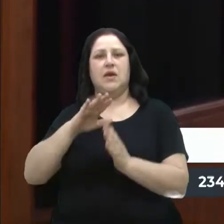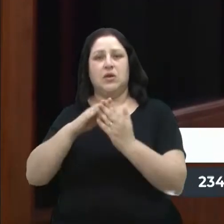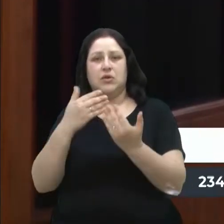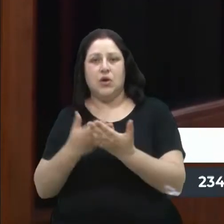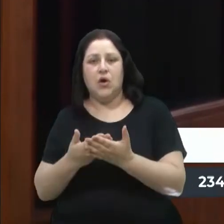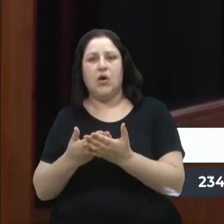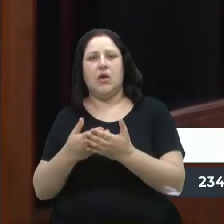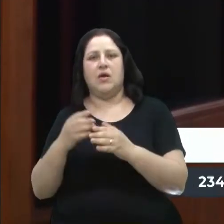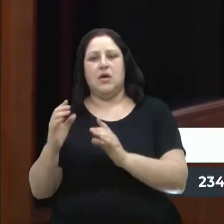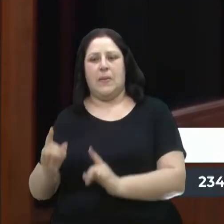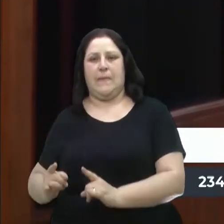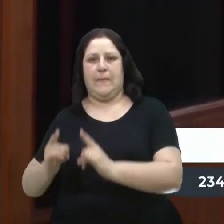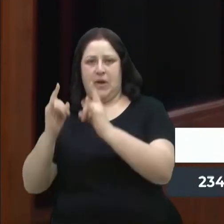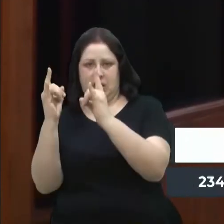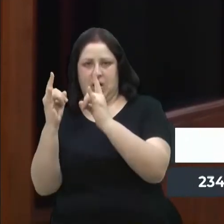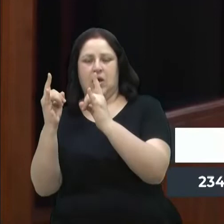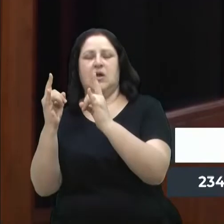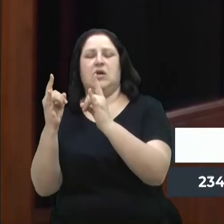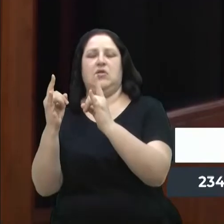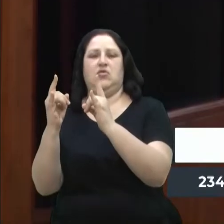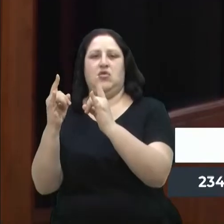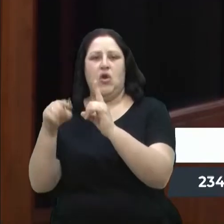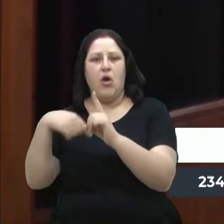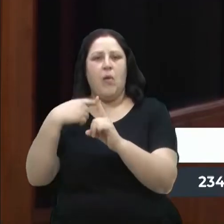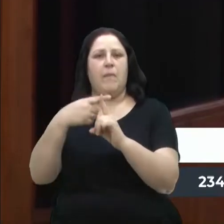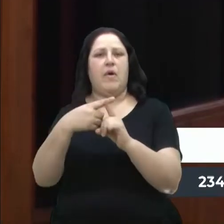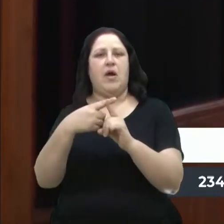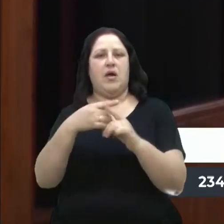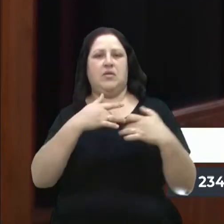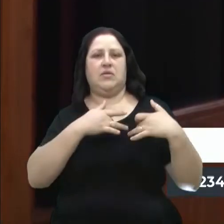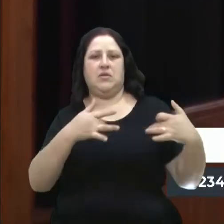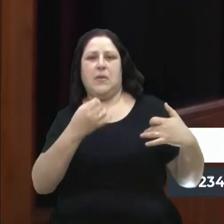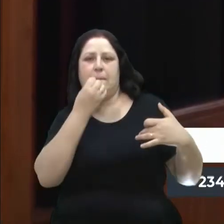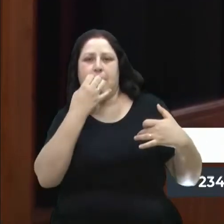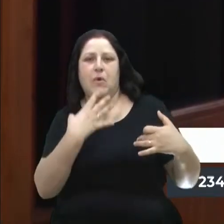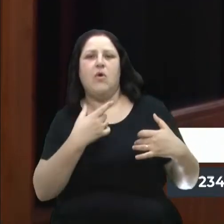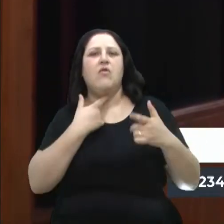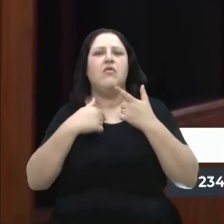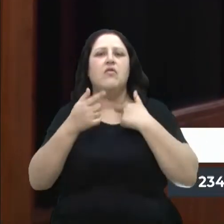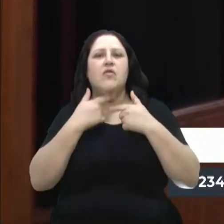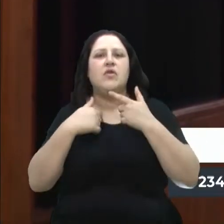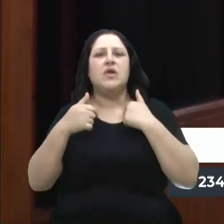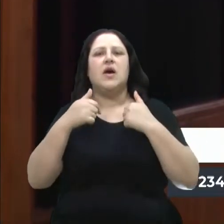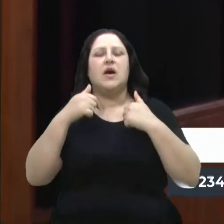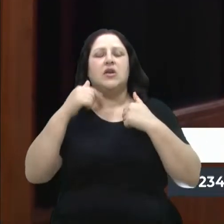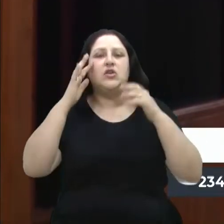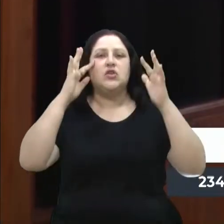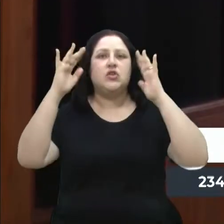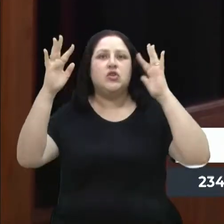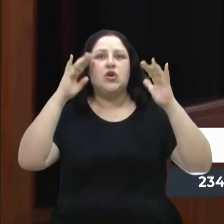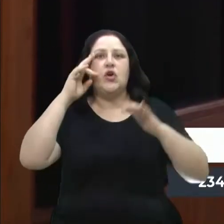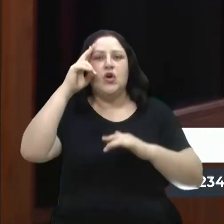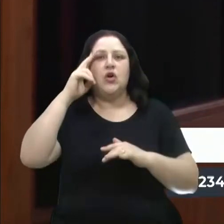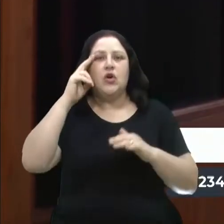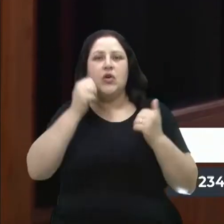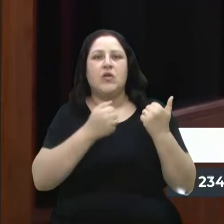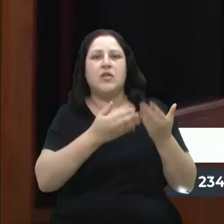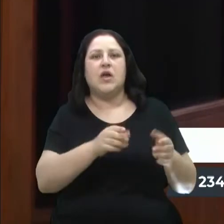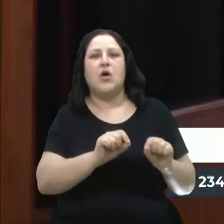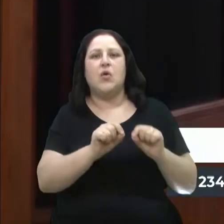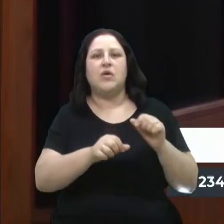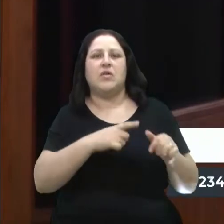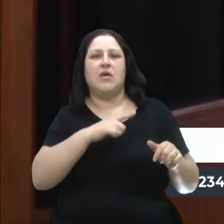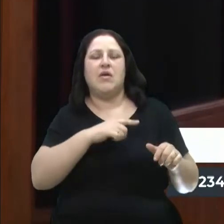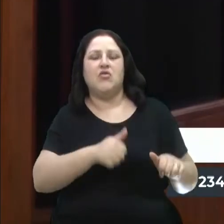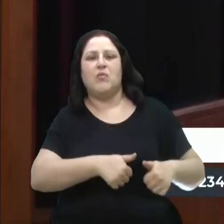se caracteriza pela vontade o desejo e o sonho de oferecer sempre o que há de melhor para cada estudante e